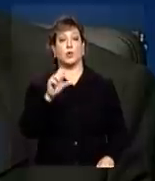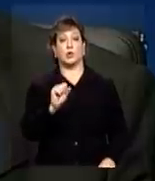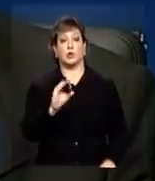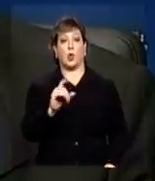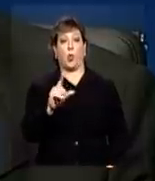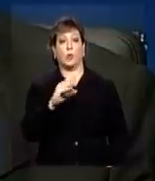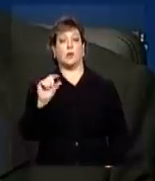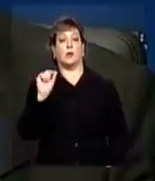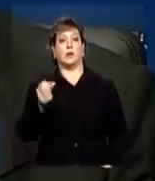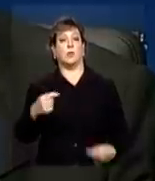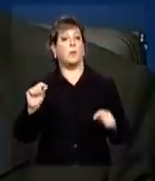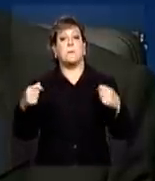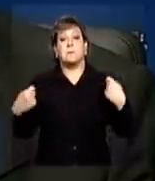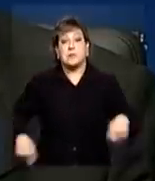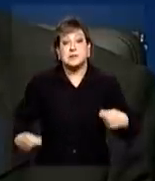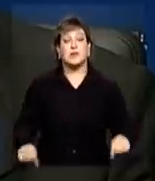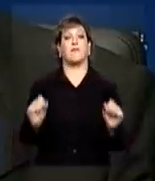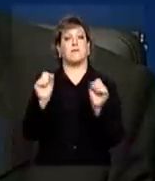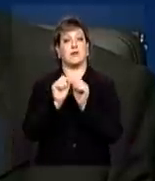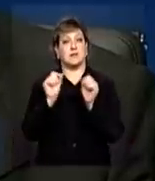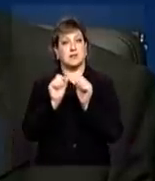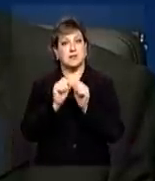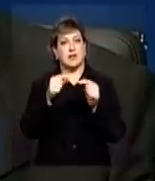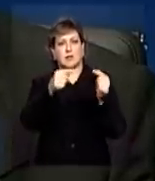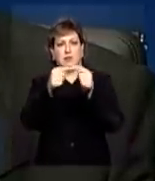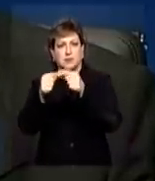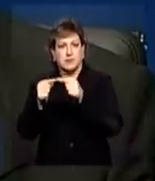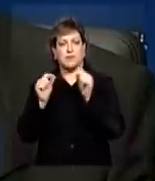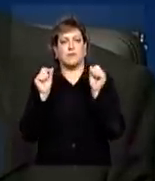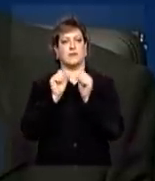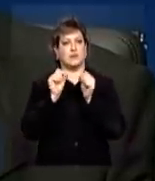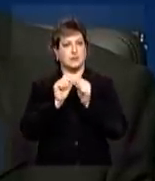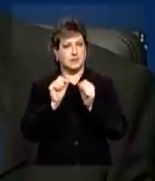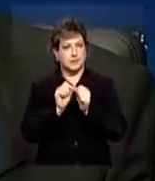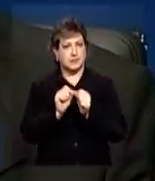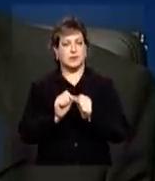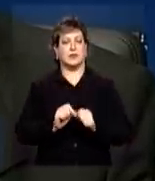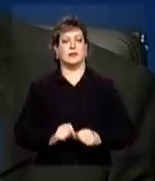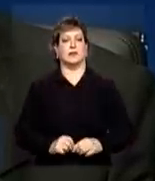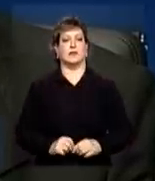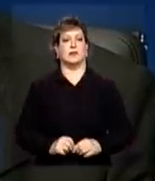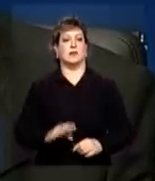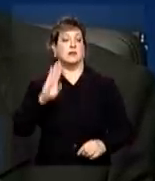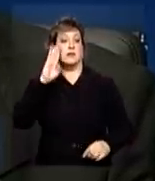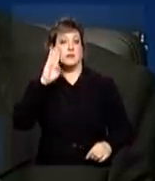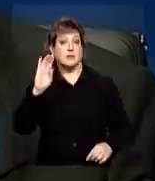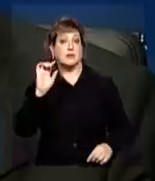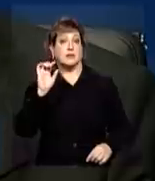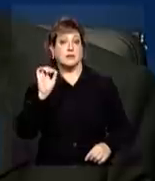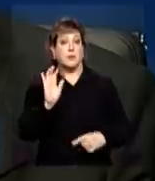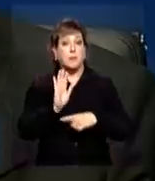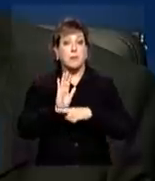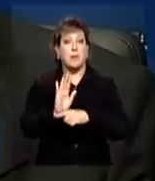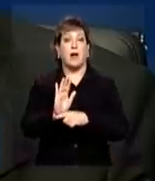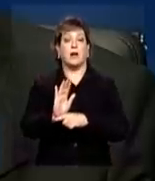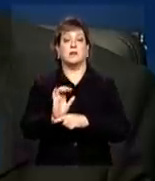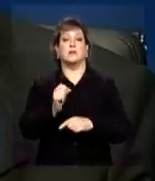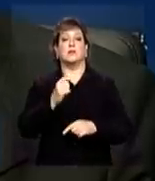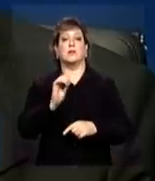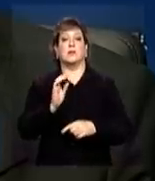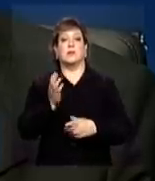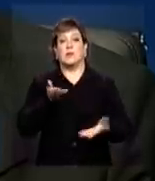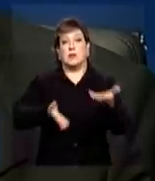necessárias e adequadas sejam adotadas em função do interesse comum que é